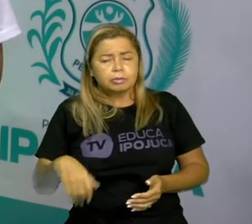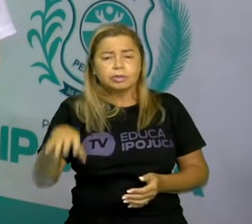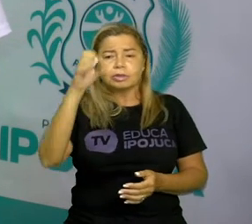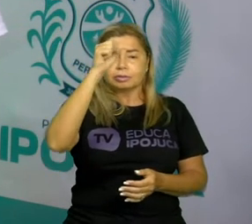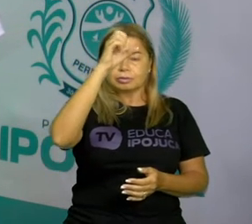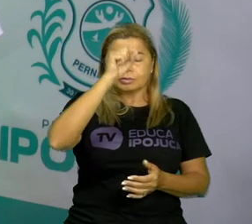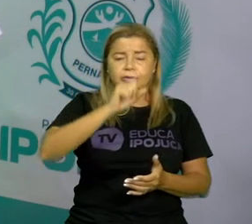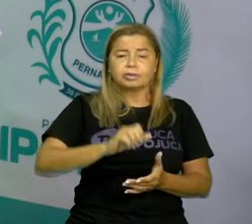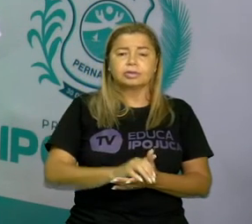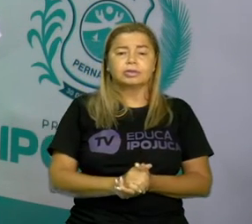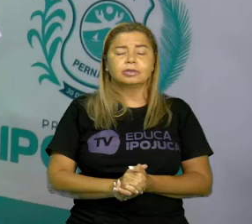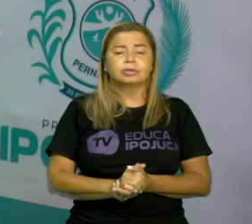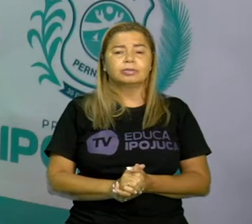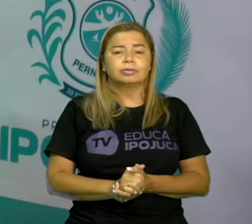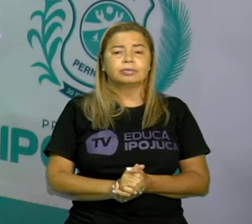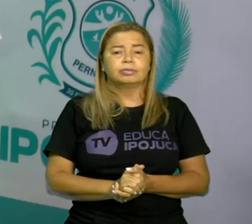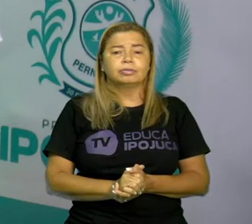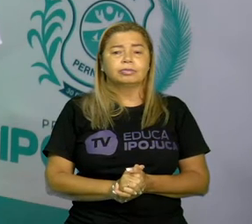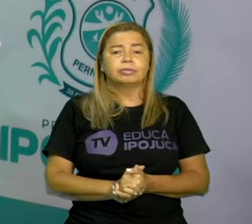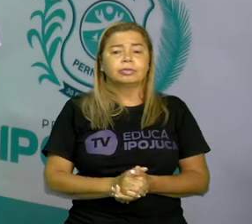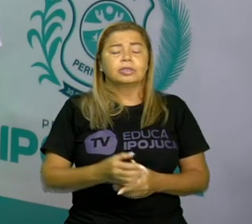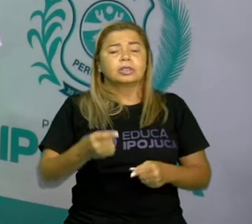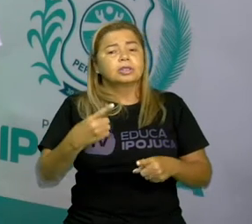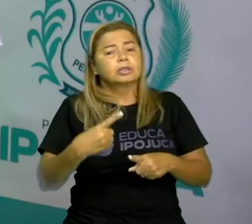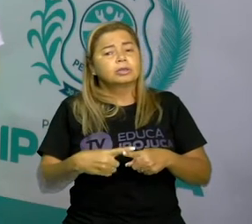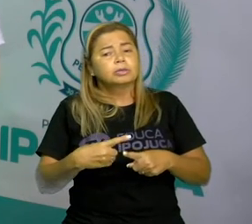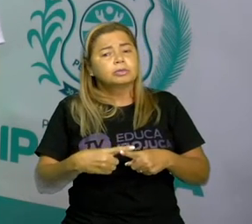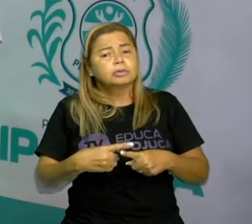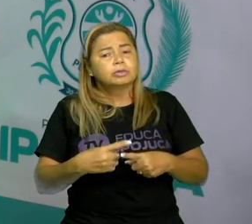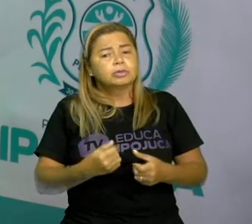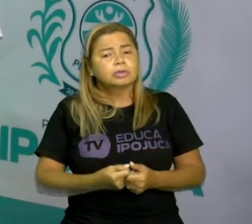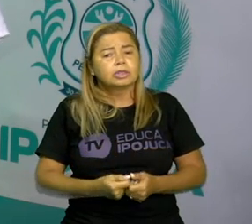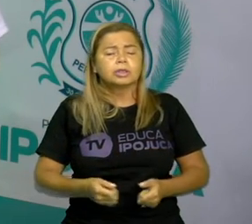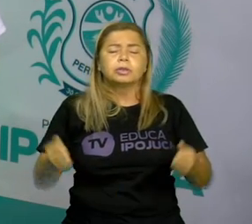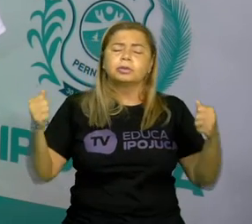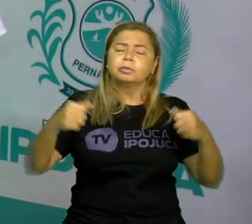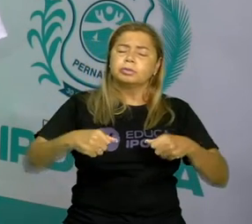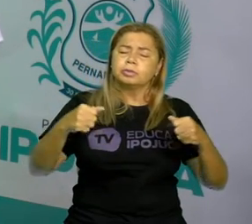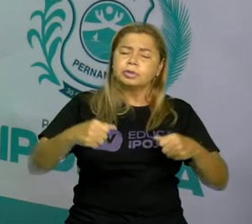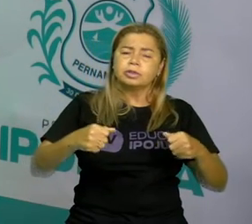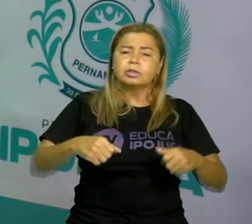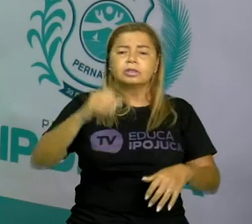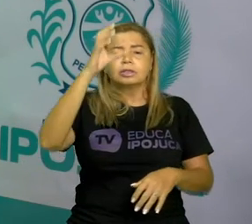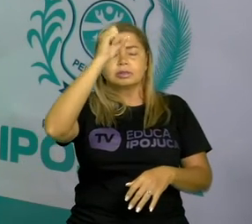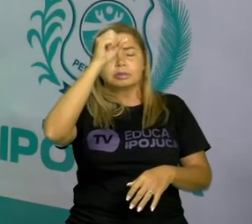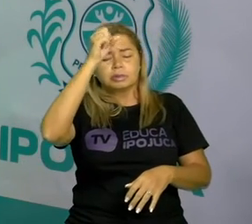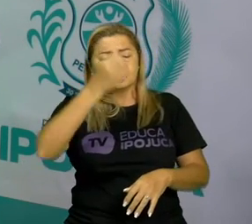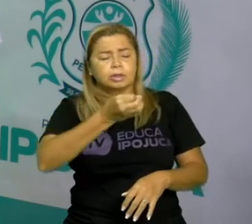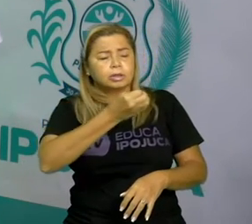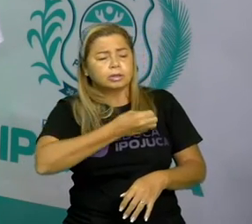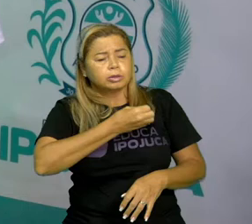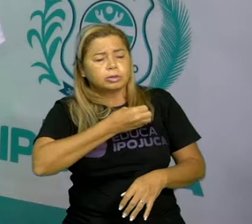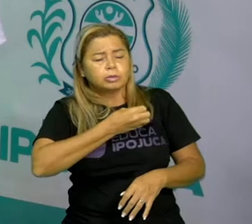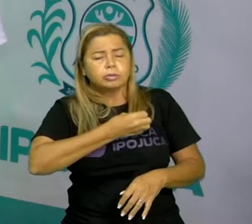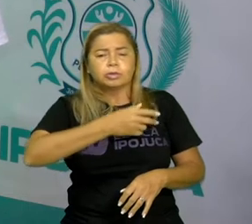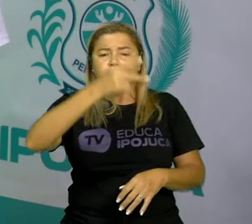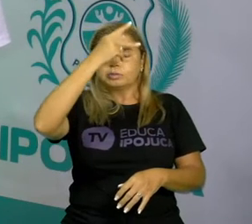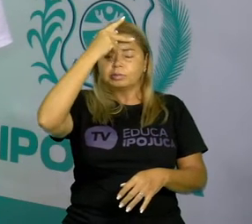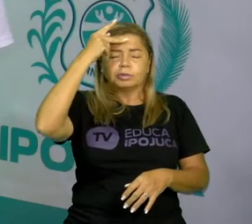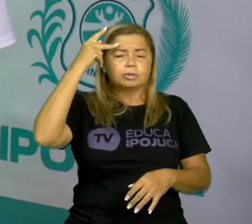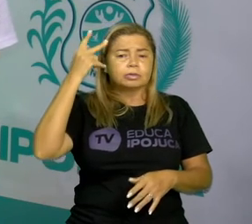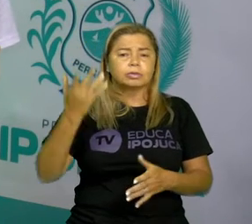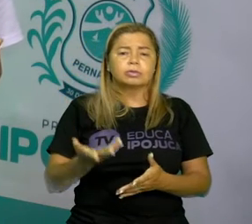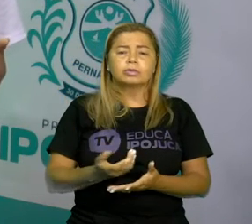sequência. Por quê? Porque a gente precisa aprender números de pessoas, números de livros que a